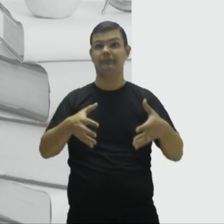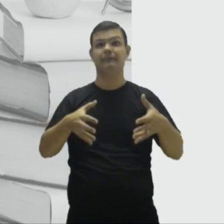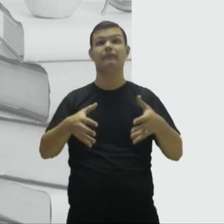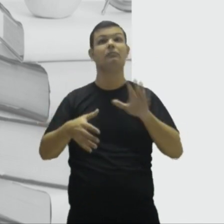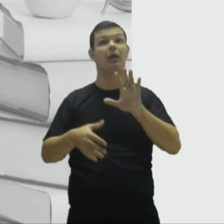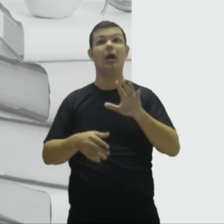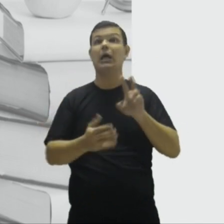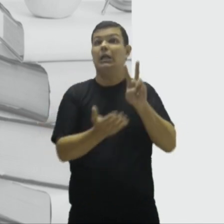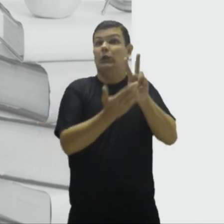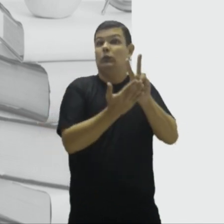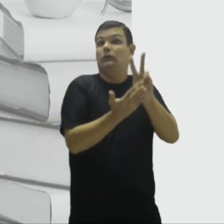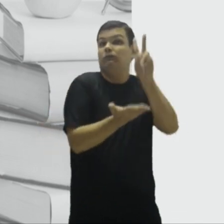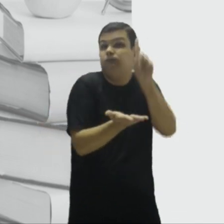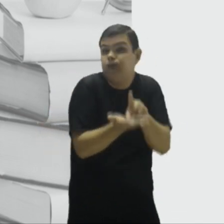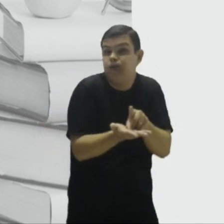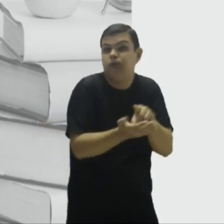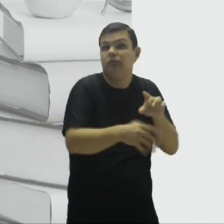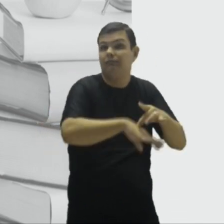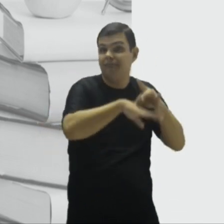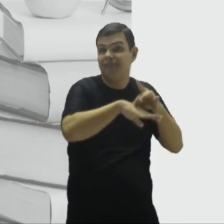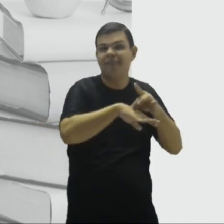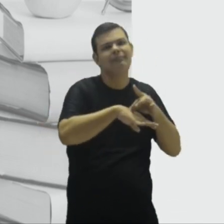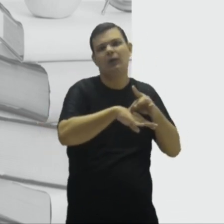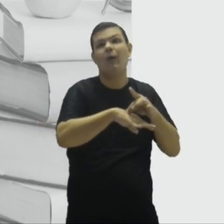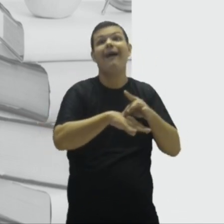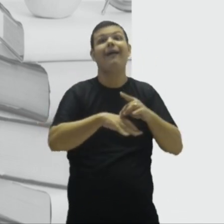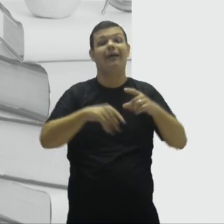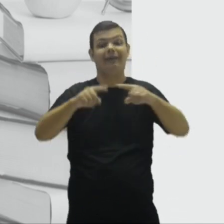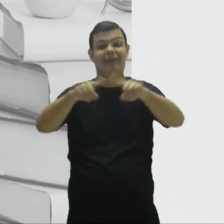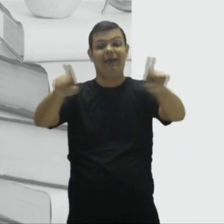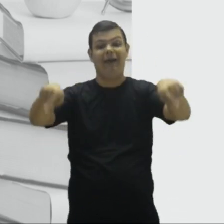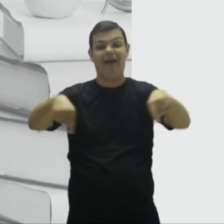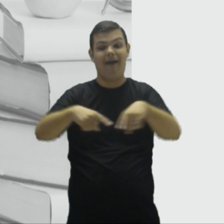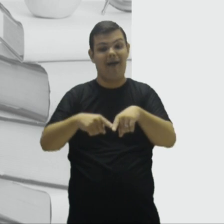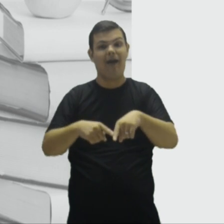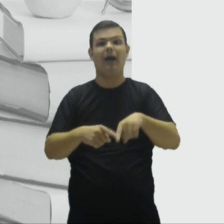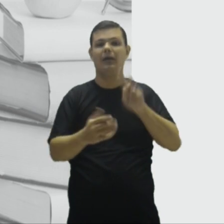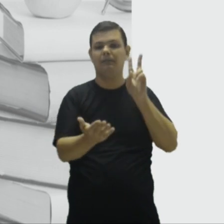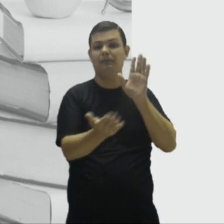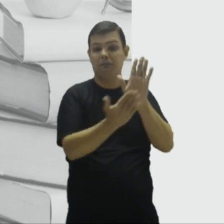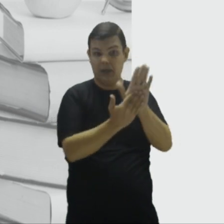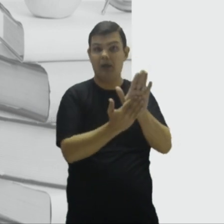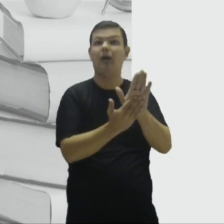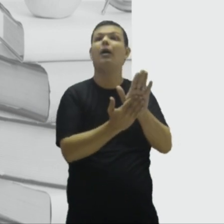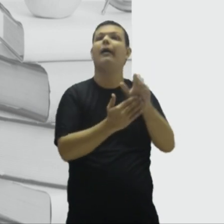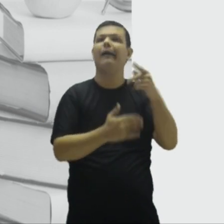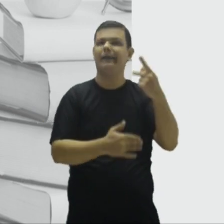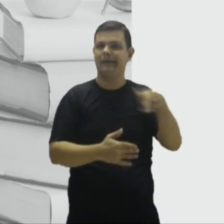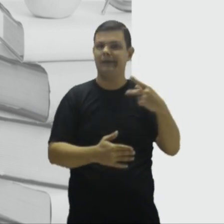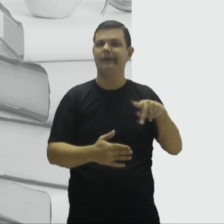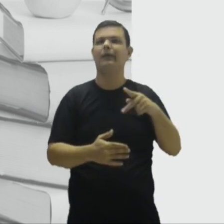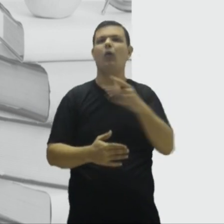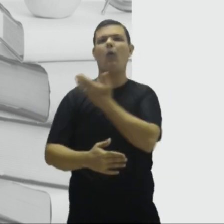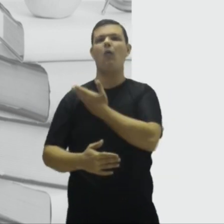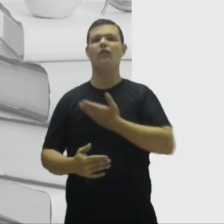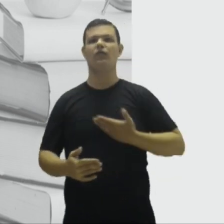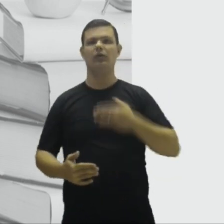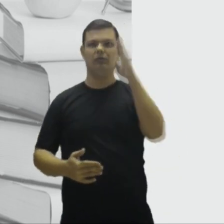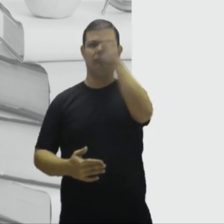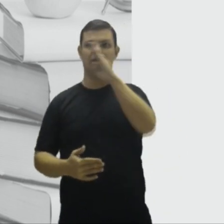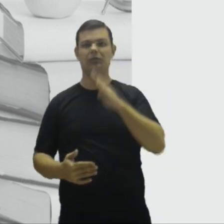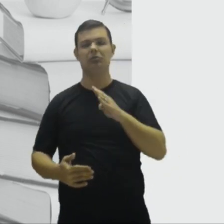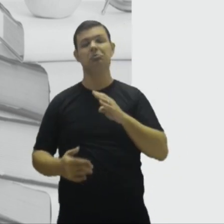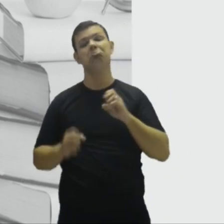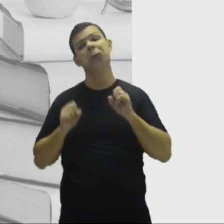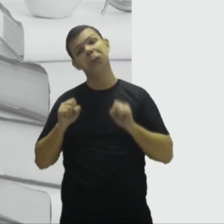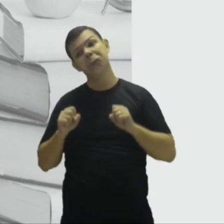índios, é a maior concentração de terras reconhecidas pelo governo brasileiro. Pode ser que existam outras